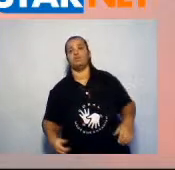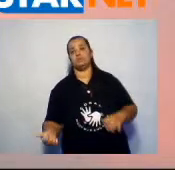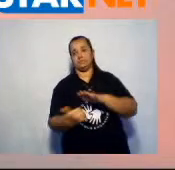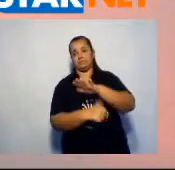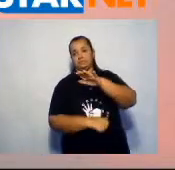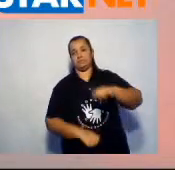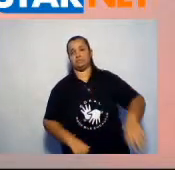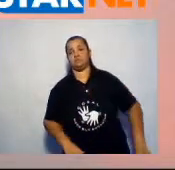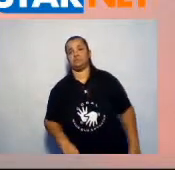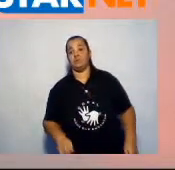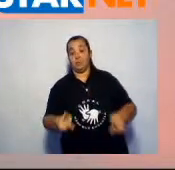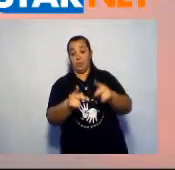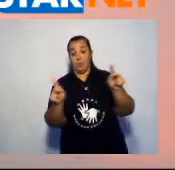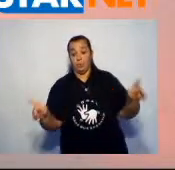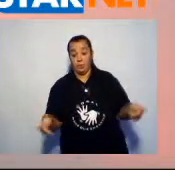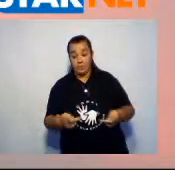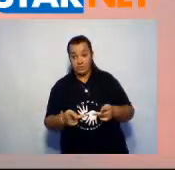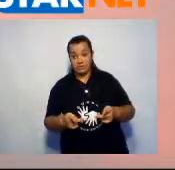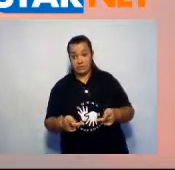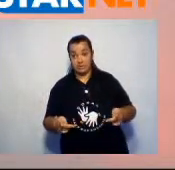de primeira. Tem pizza